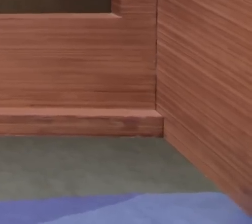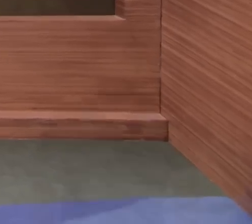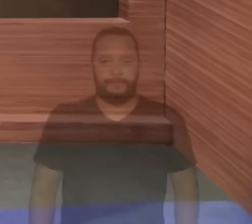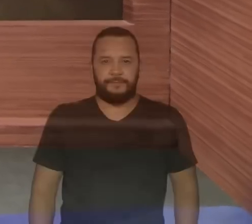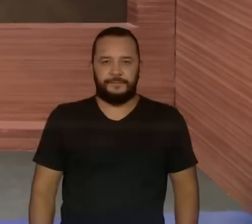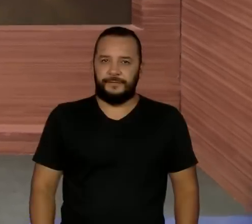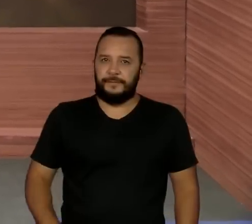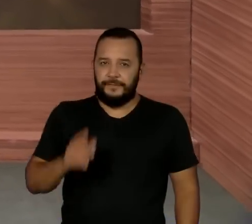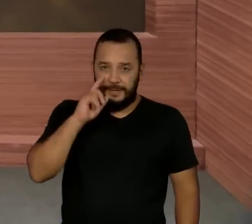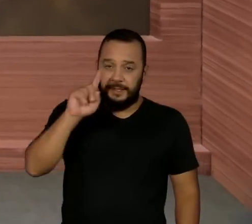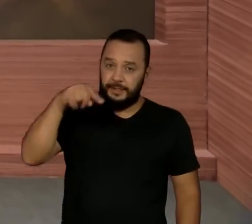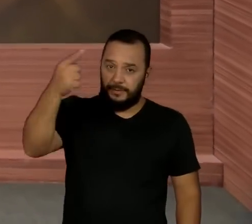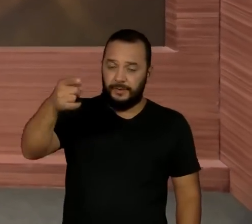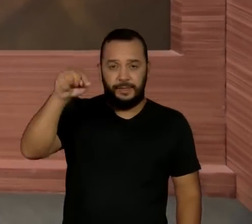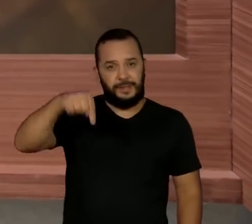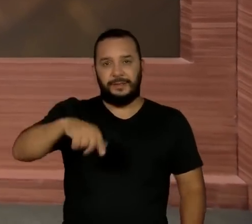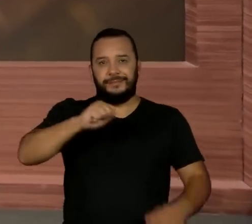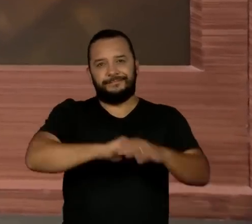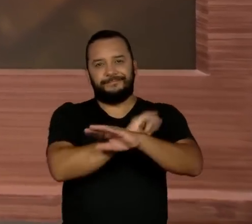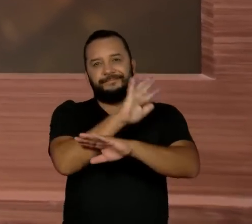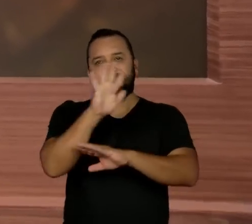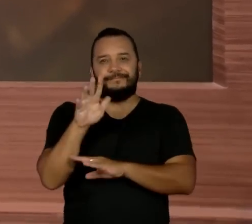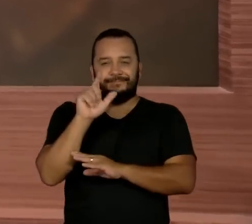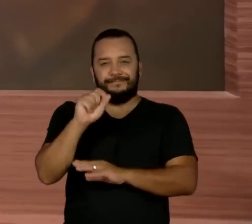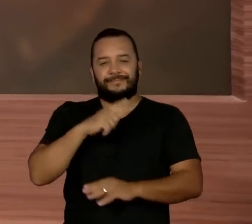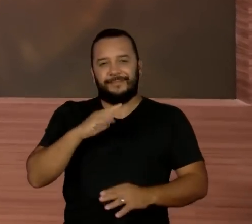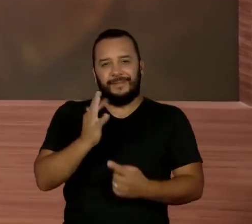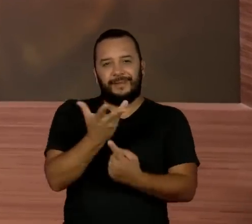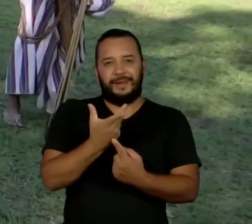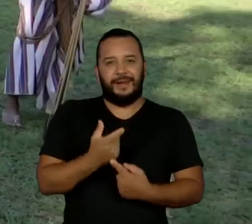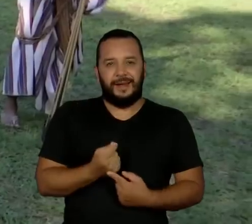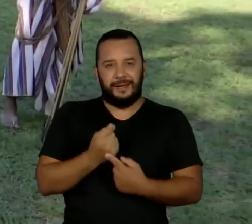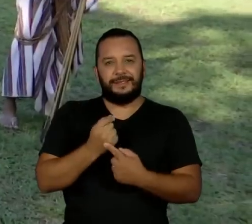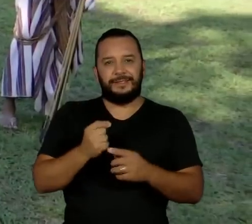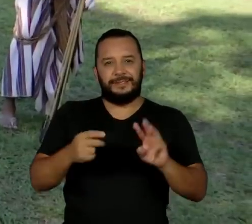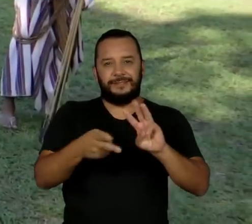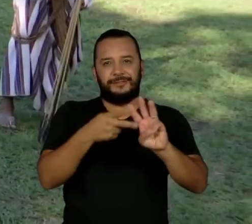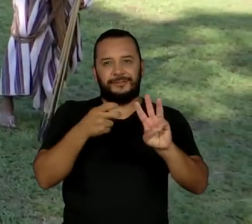Logo mais, aqui no Repórter Eco, a arte indígena.